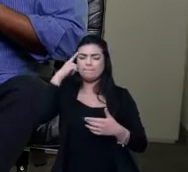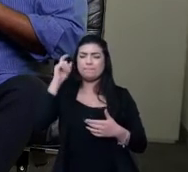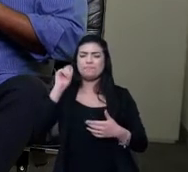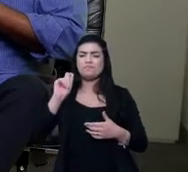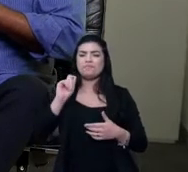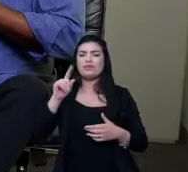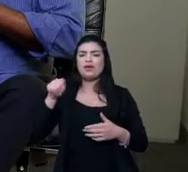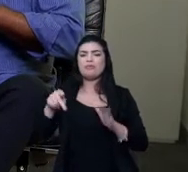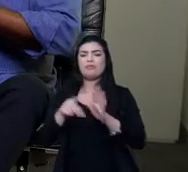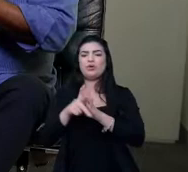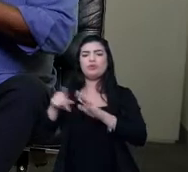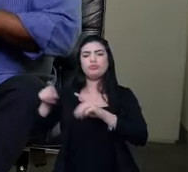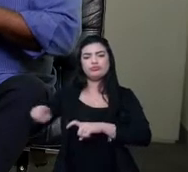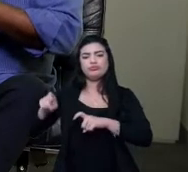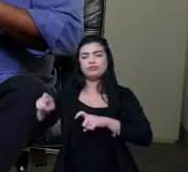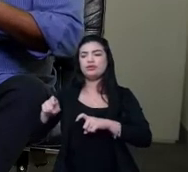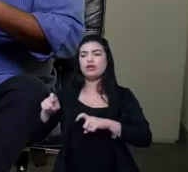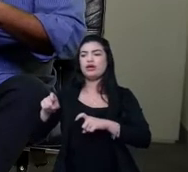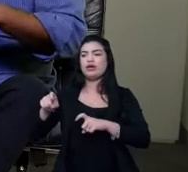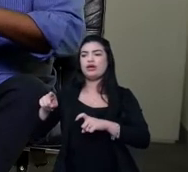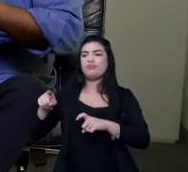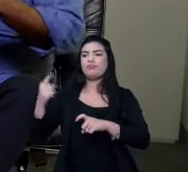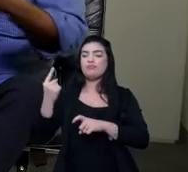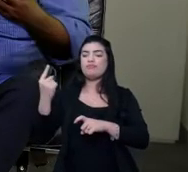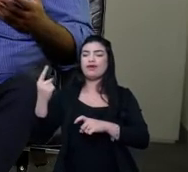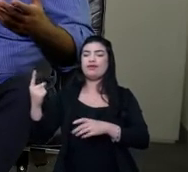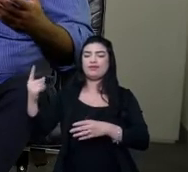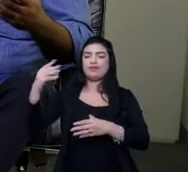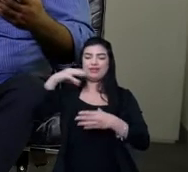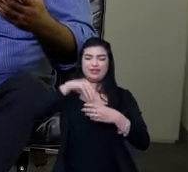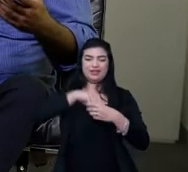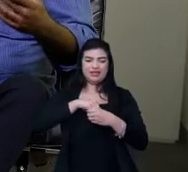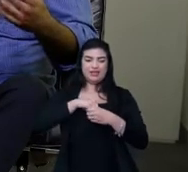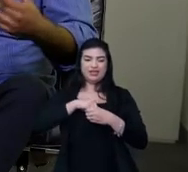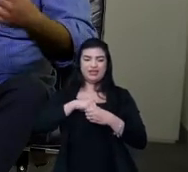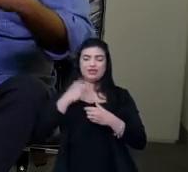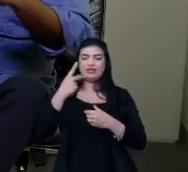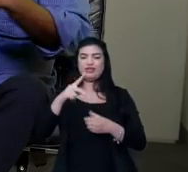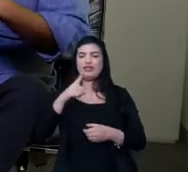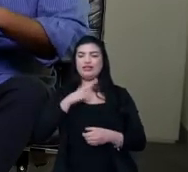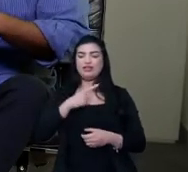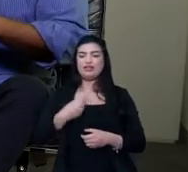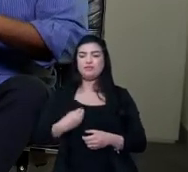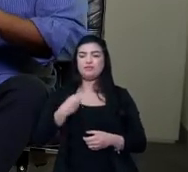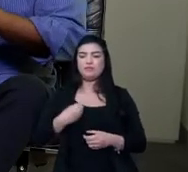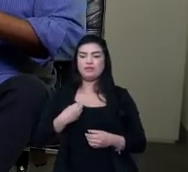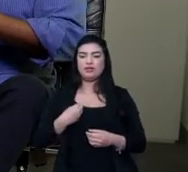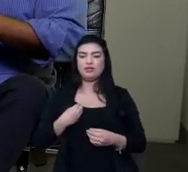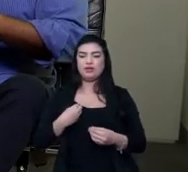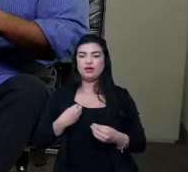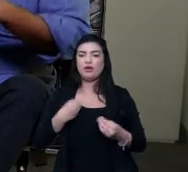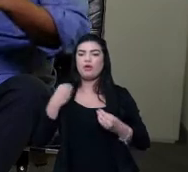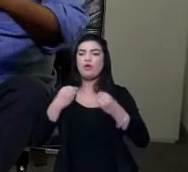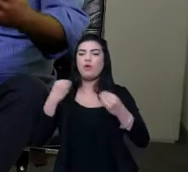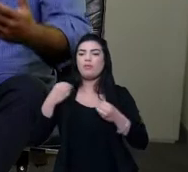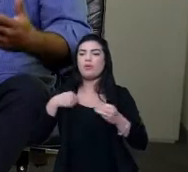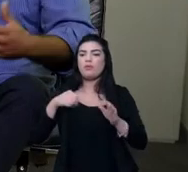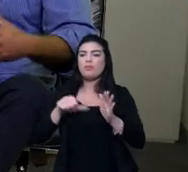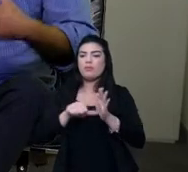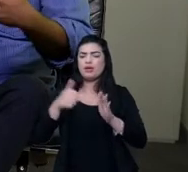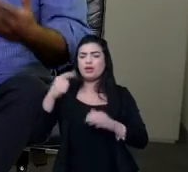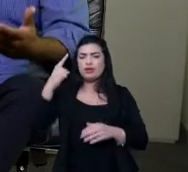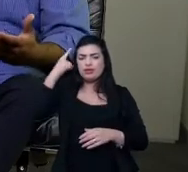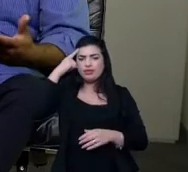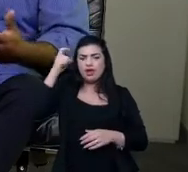é dentro da gente. Dentro da gente existem sertões imensuráveis. Então, quando a gente parte dessa ideia, a gente consegue compreender